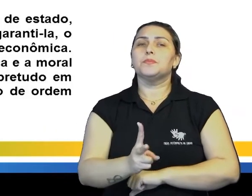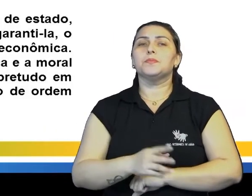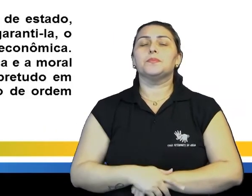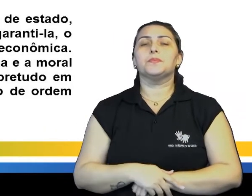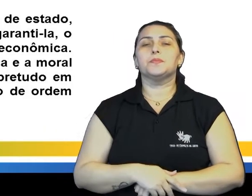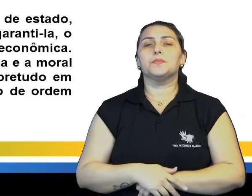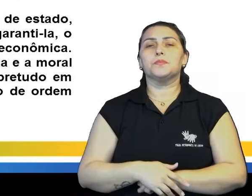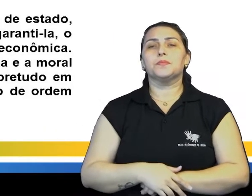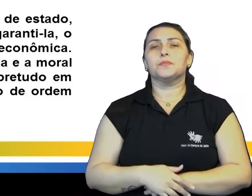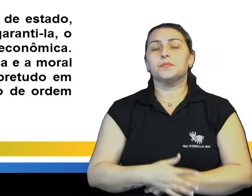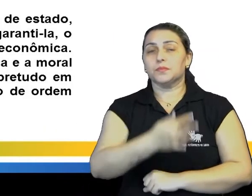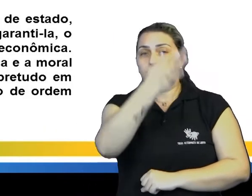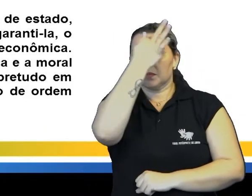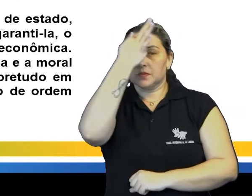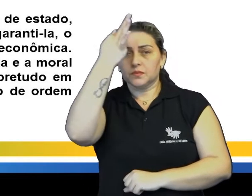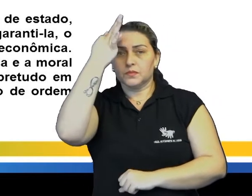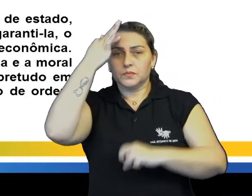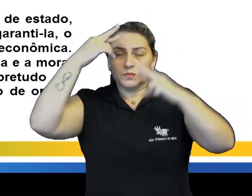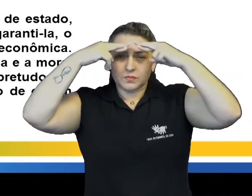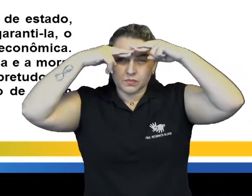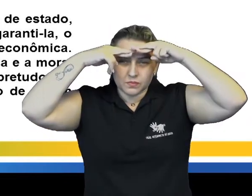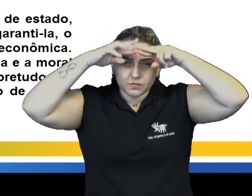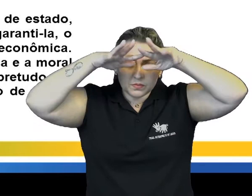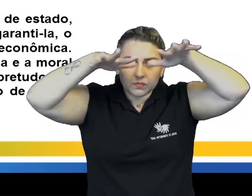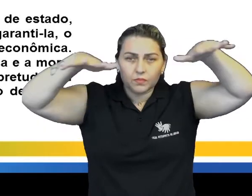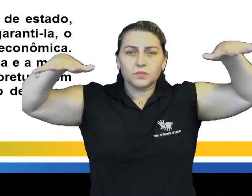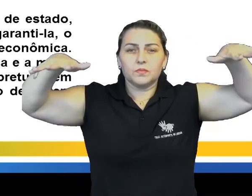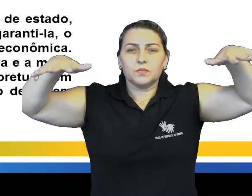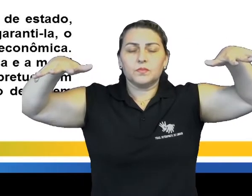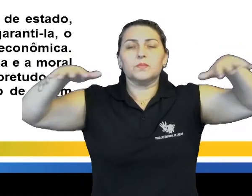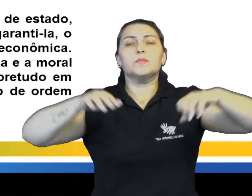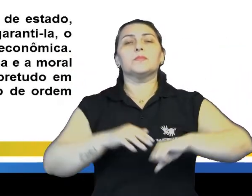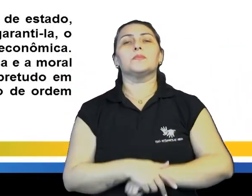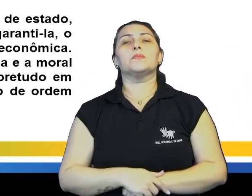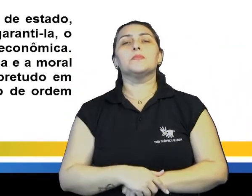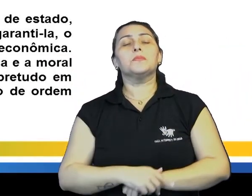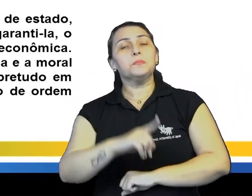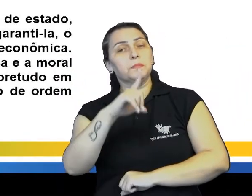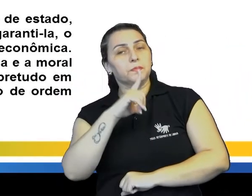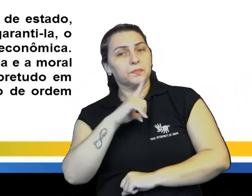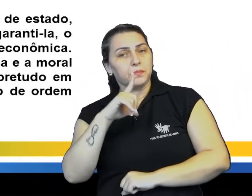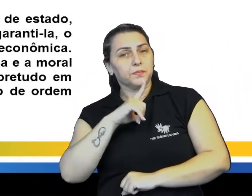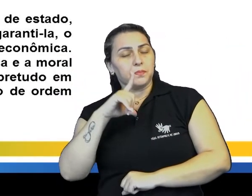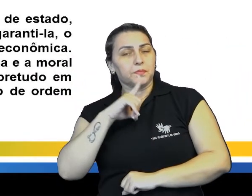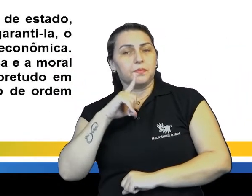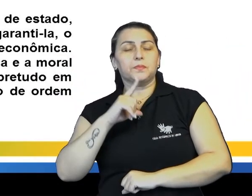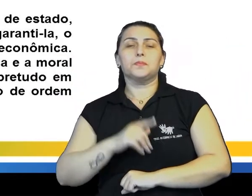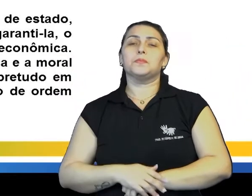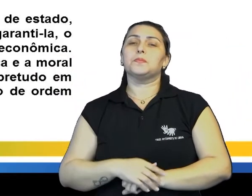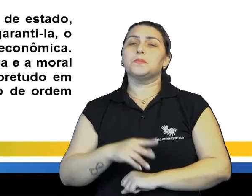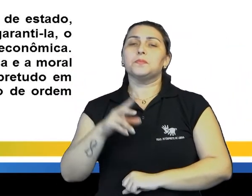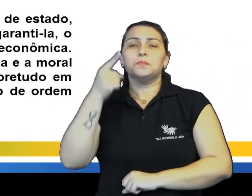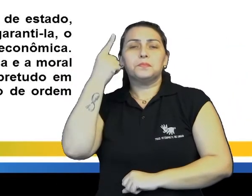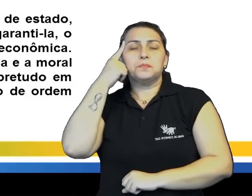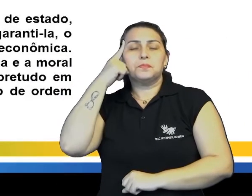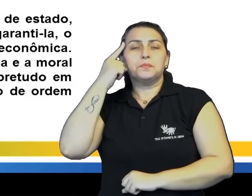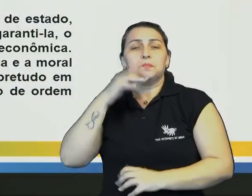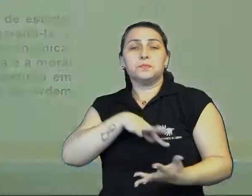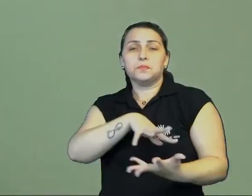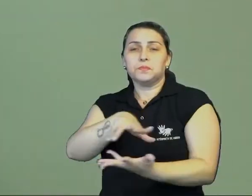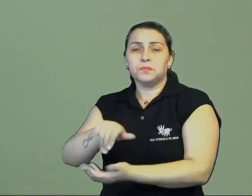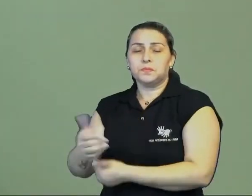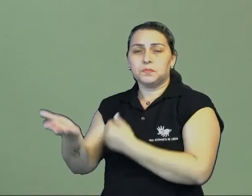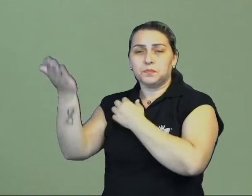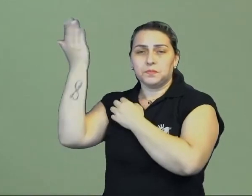prosseguir. Então, a filosofia no Renascimento. Então, nós tivemos uma visão lá no mundo